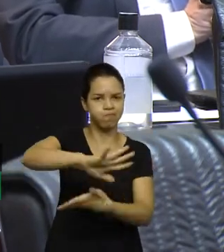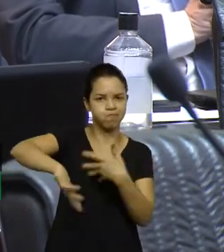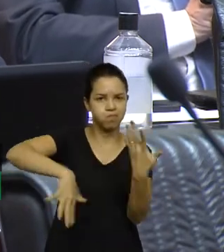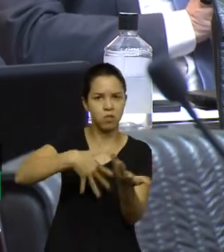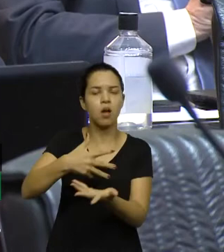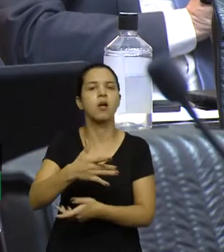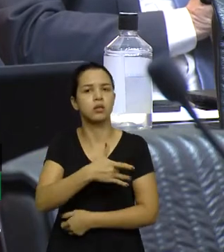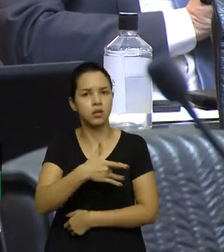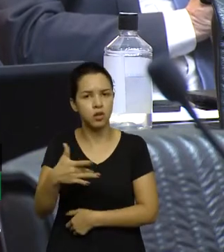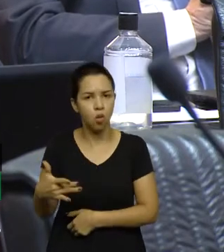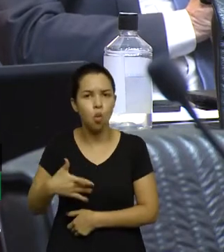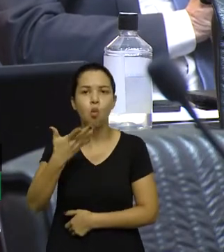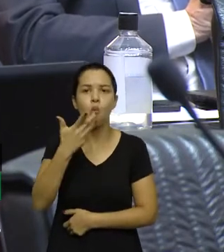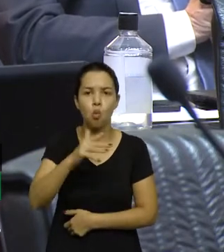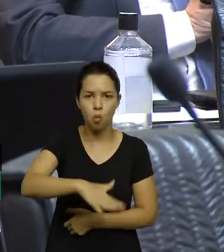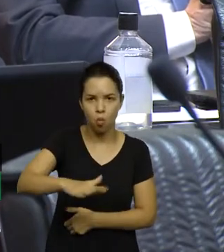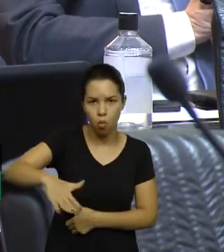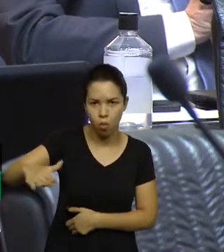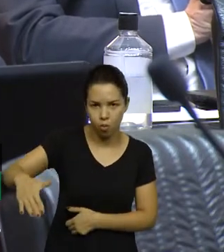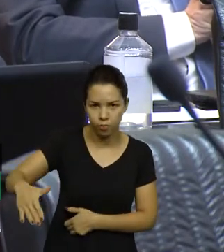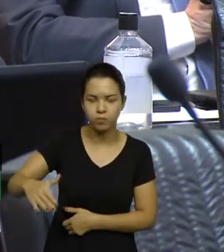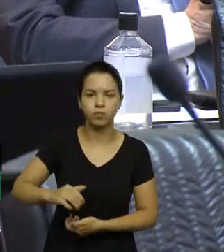saúde pediátrica catarinense.